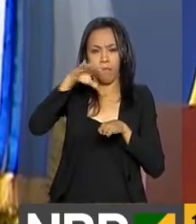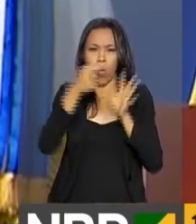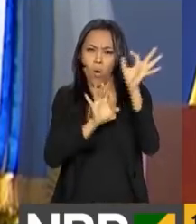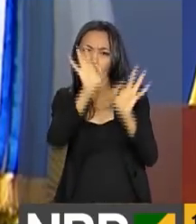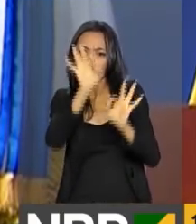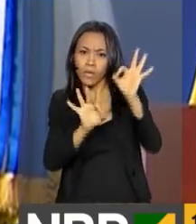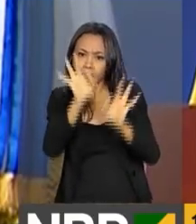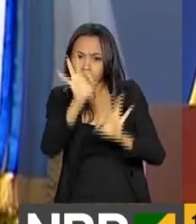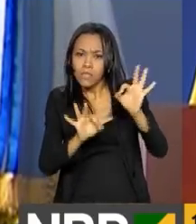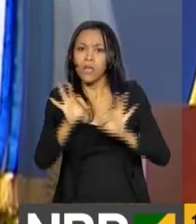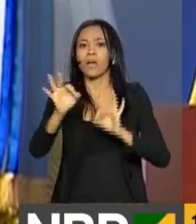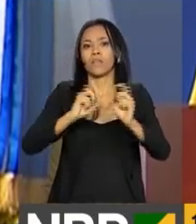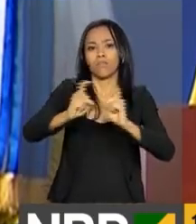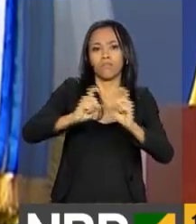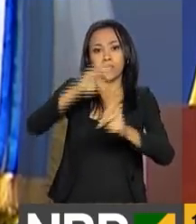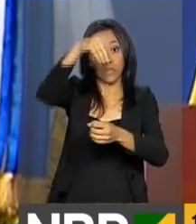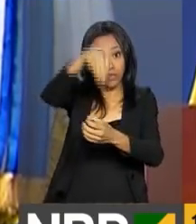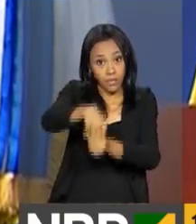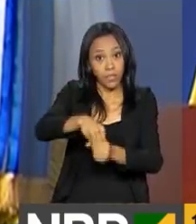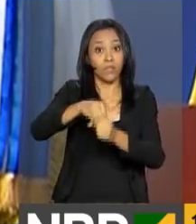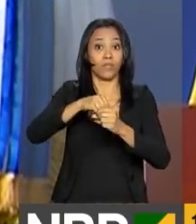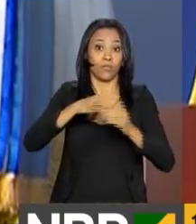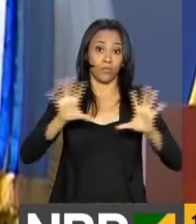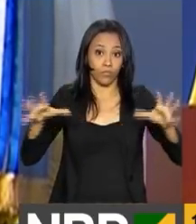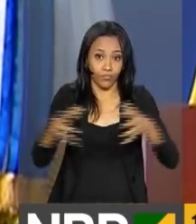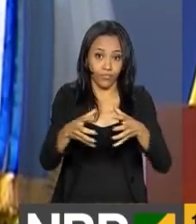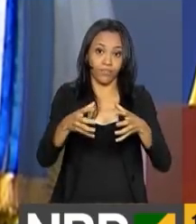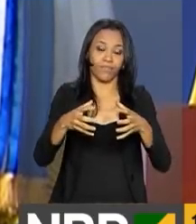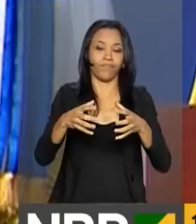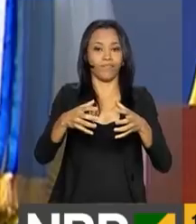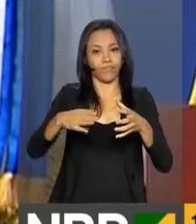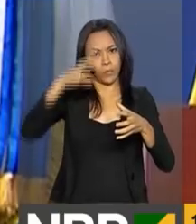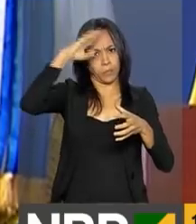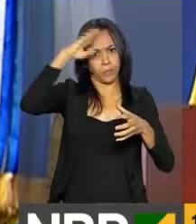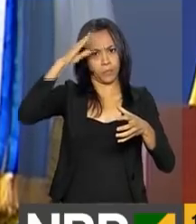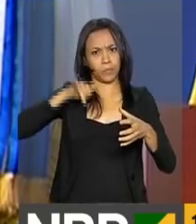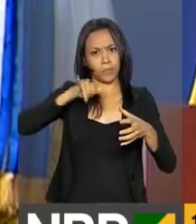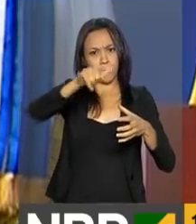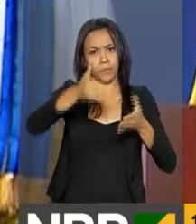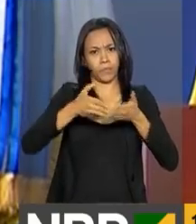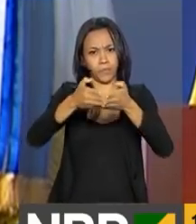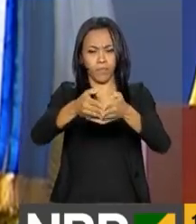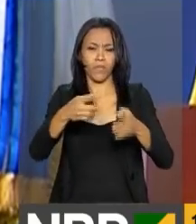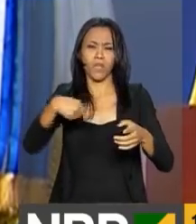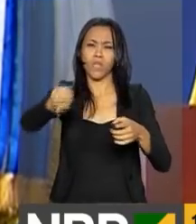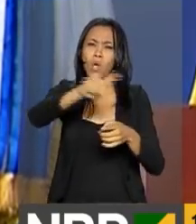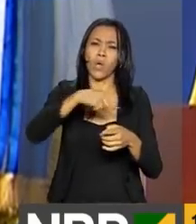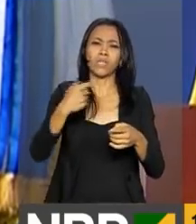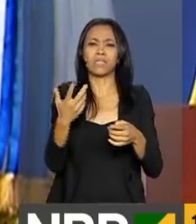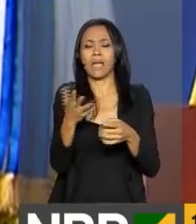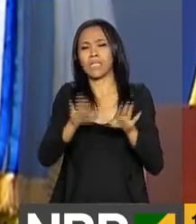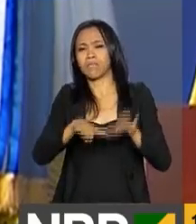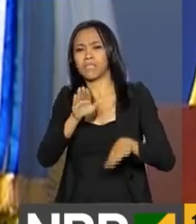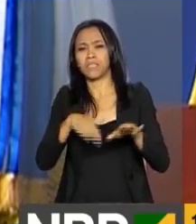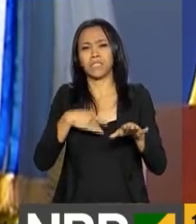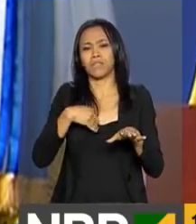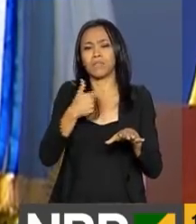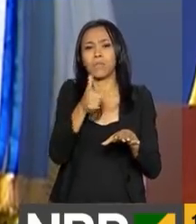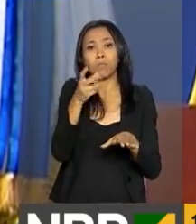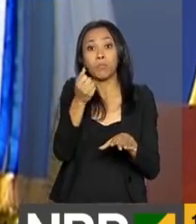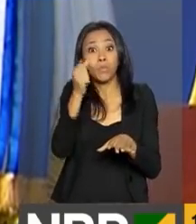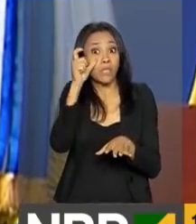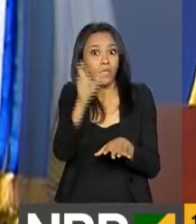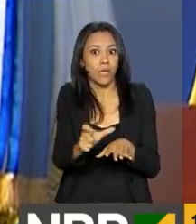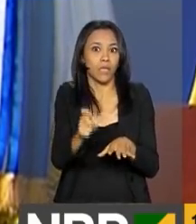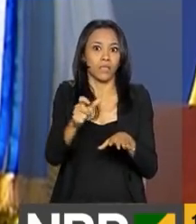Forças Armadas. Porque nós, convenhamos, no Brasil, não temos muito apreço pela hierarquia, no geral, pela organização,